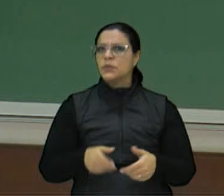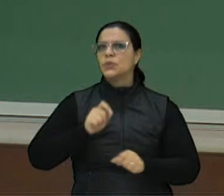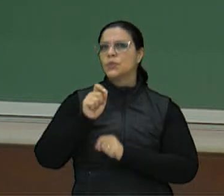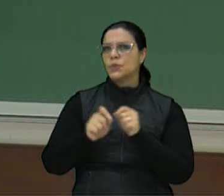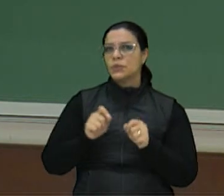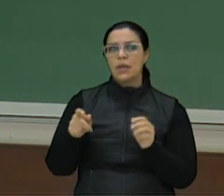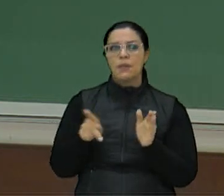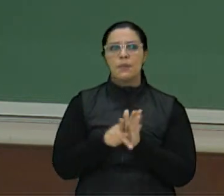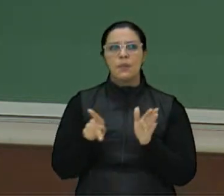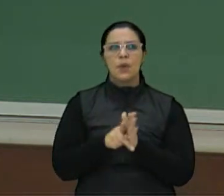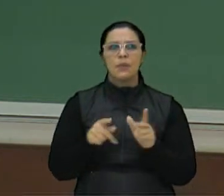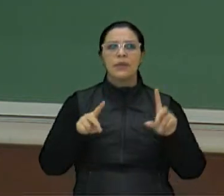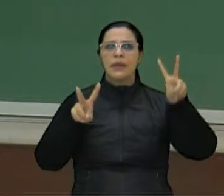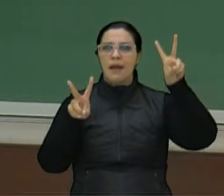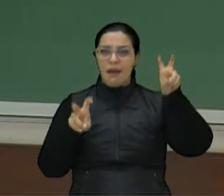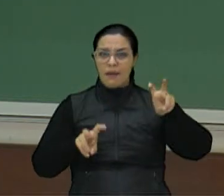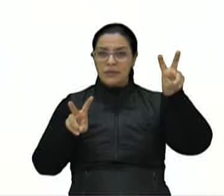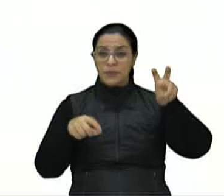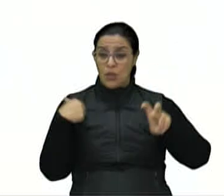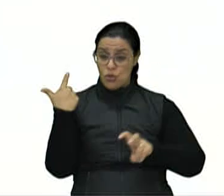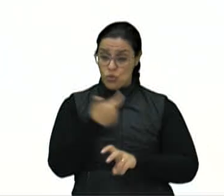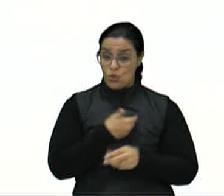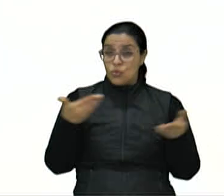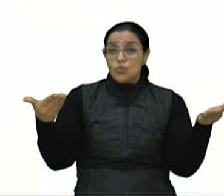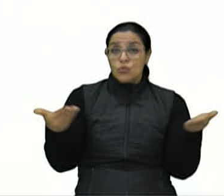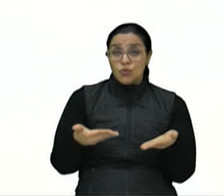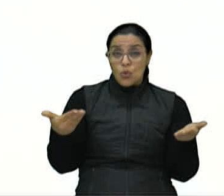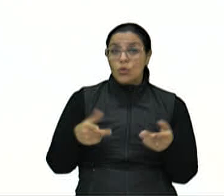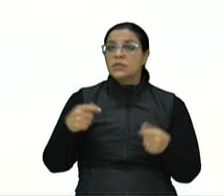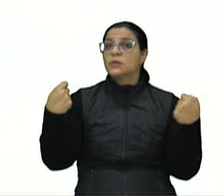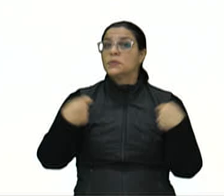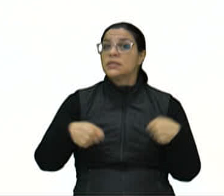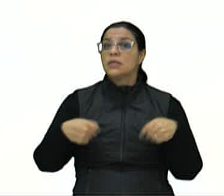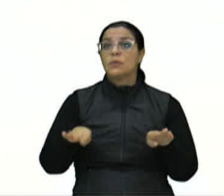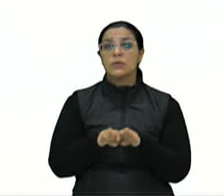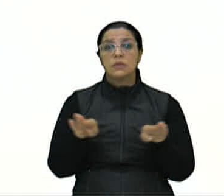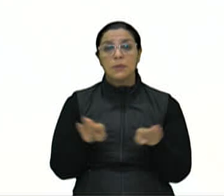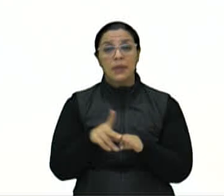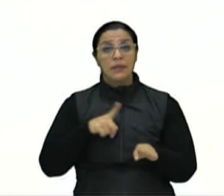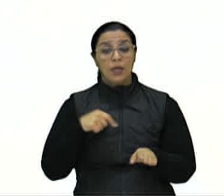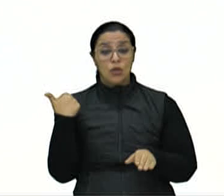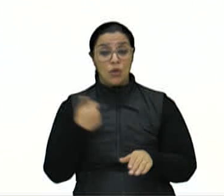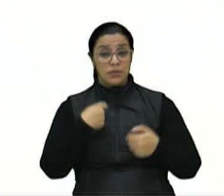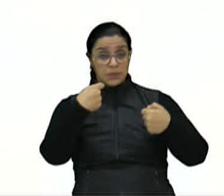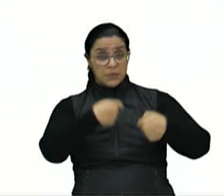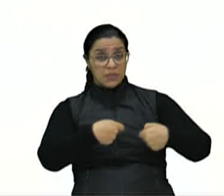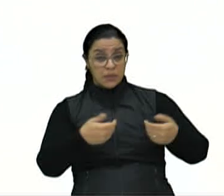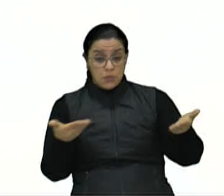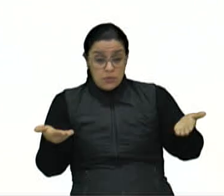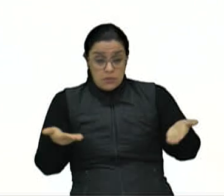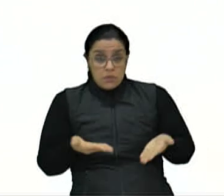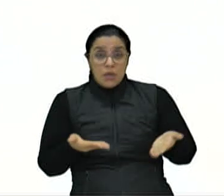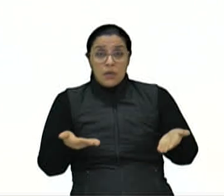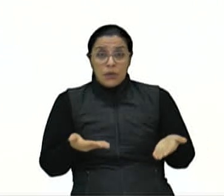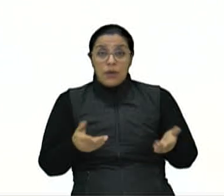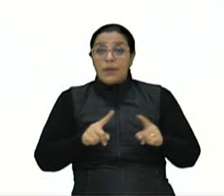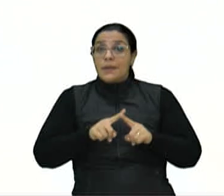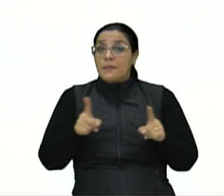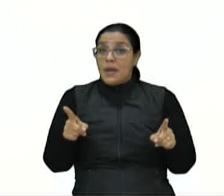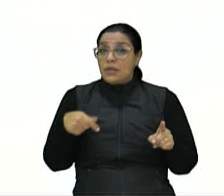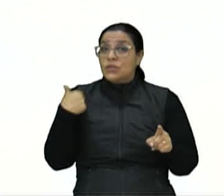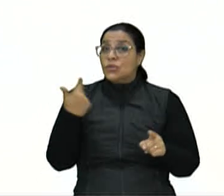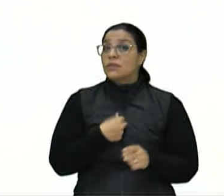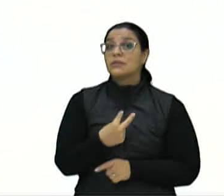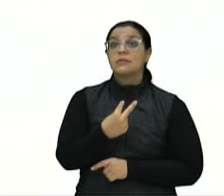só a parte que está entre aspas. Nós hoje temos que satisfazer as nossas necessidades do presente, mas